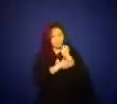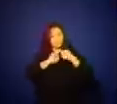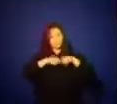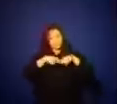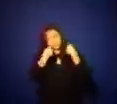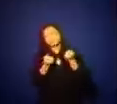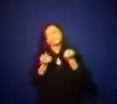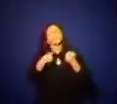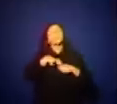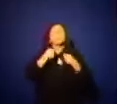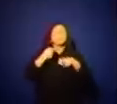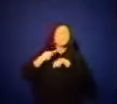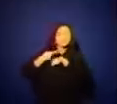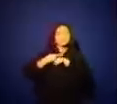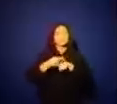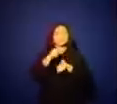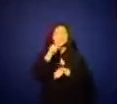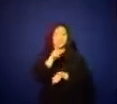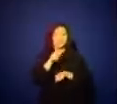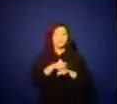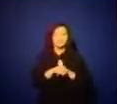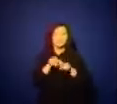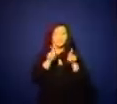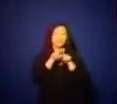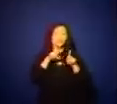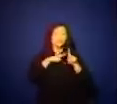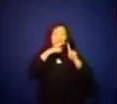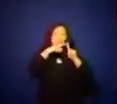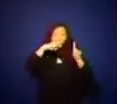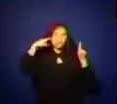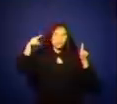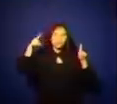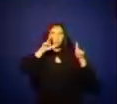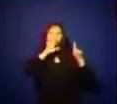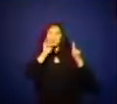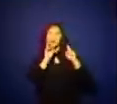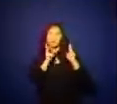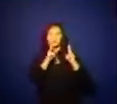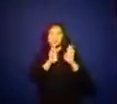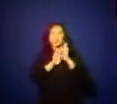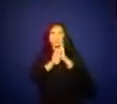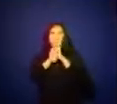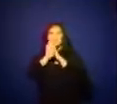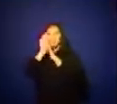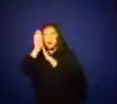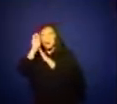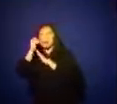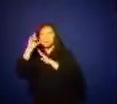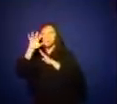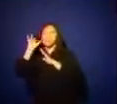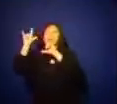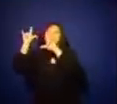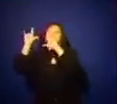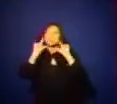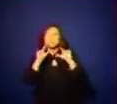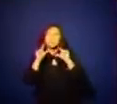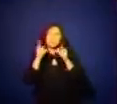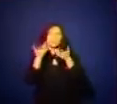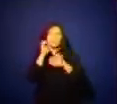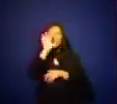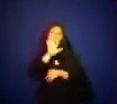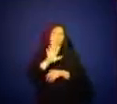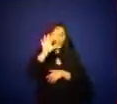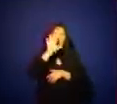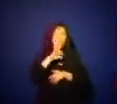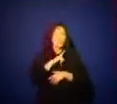agora eu acho que tem esse tema da inflação se ela vai desacelerar se a continha se não é como vai acontecer a Europa tem uma dinâmica diferente e